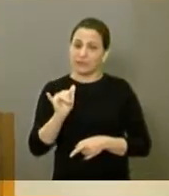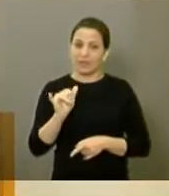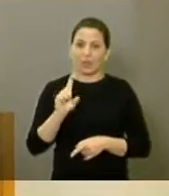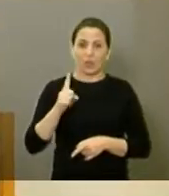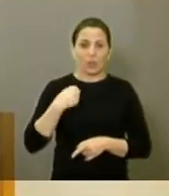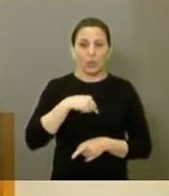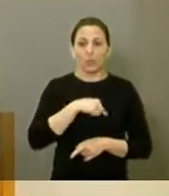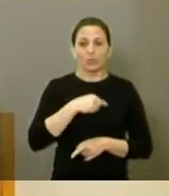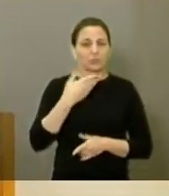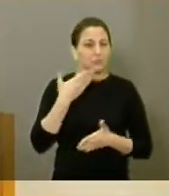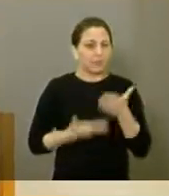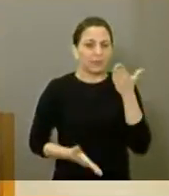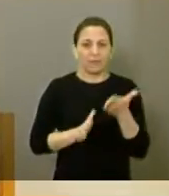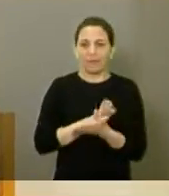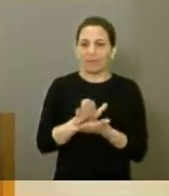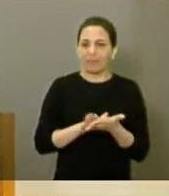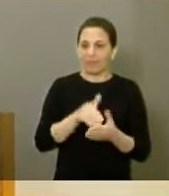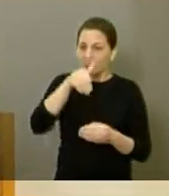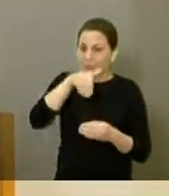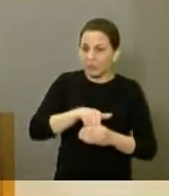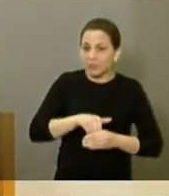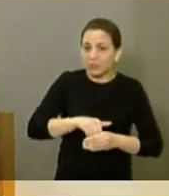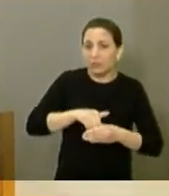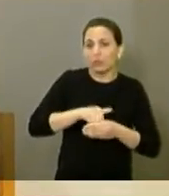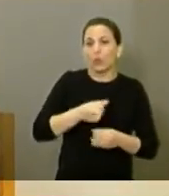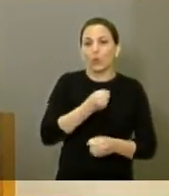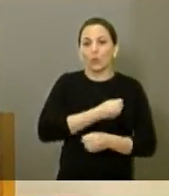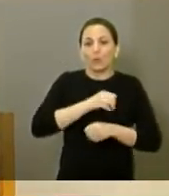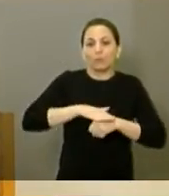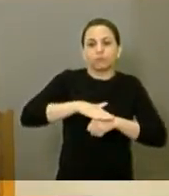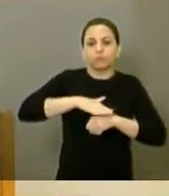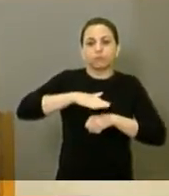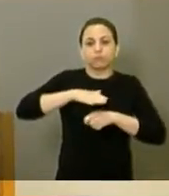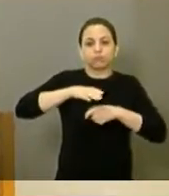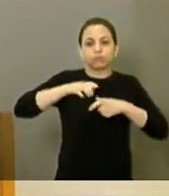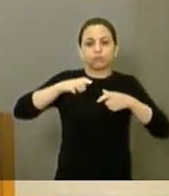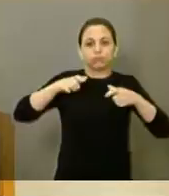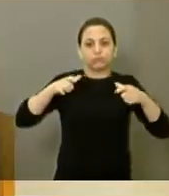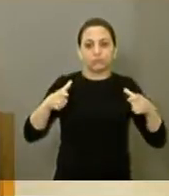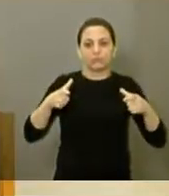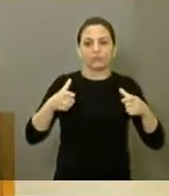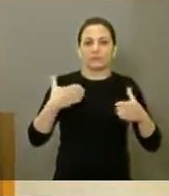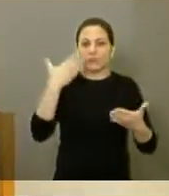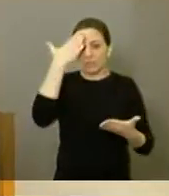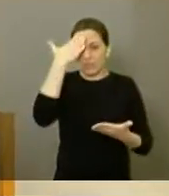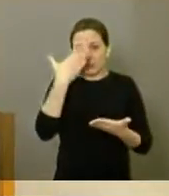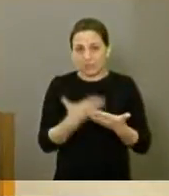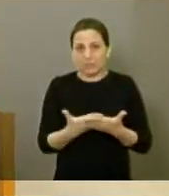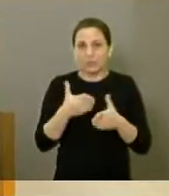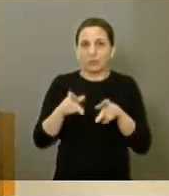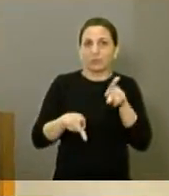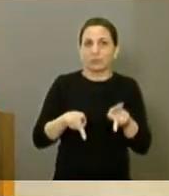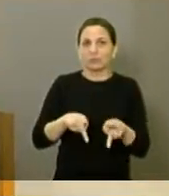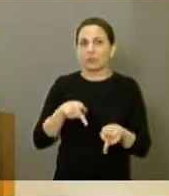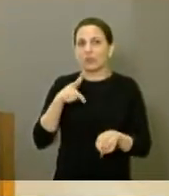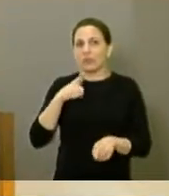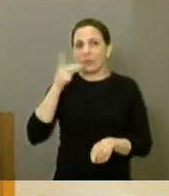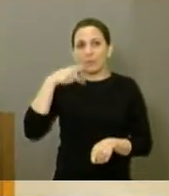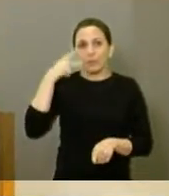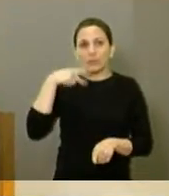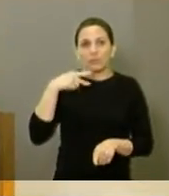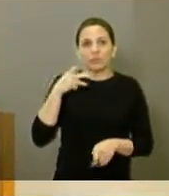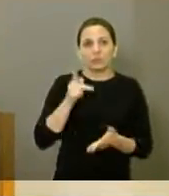derrotados a nossa votação aumentou e o nosso crédito que a população também não tem político que realmente entra